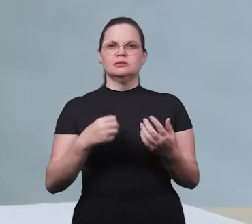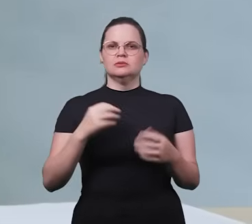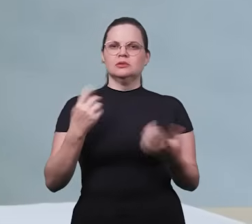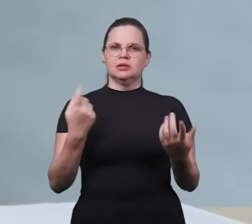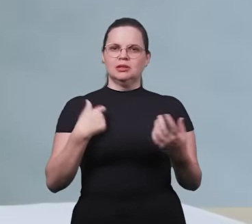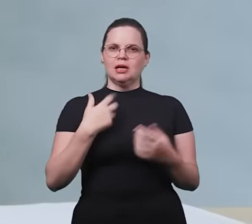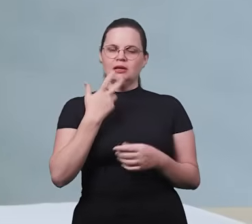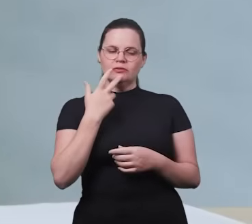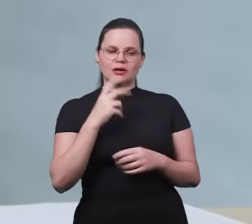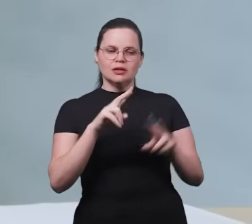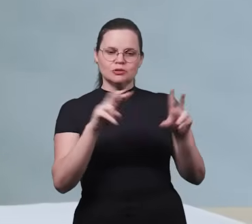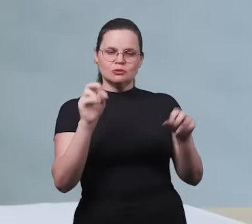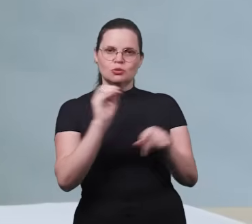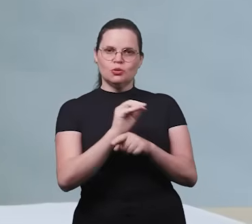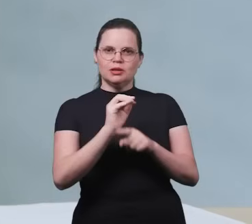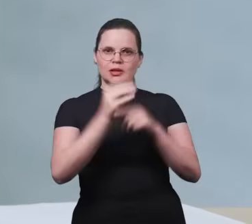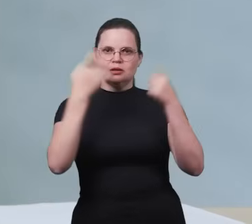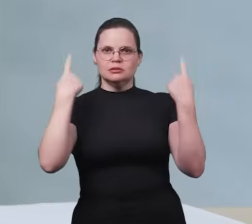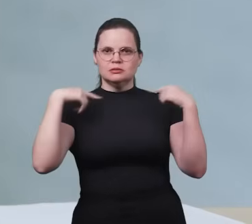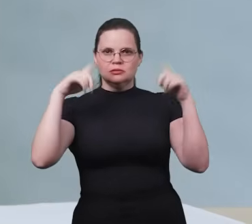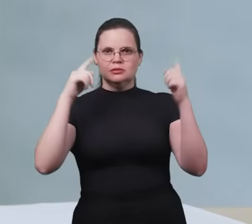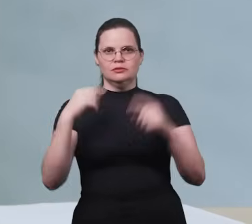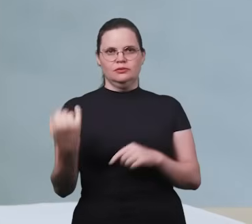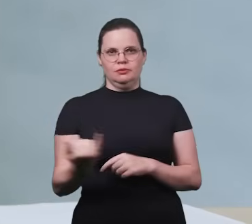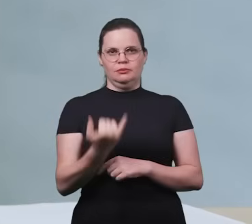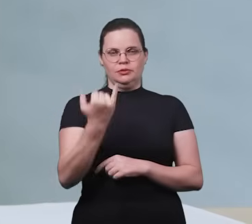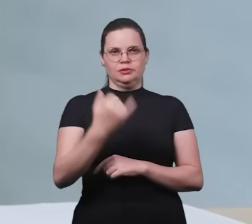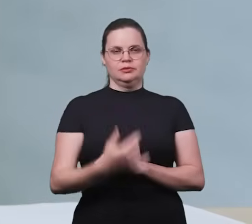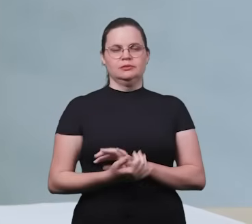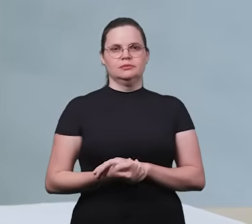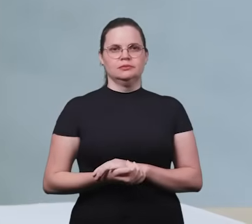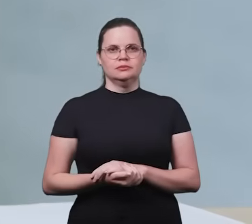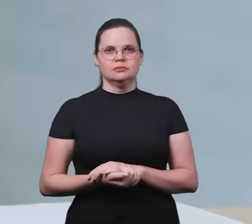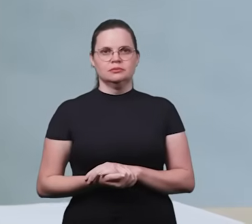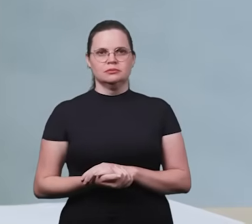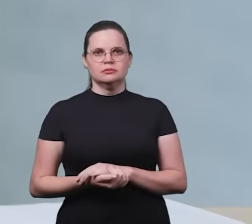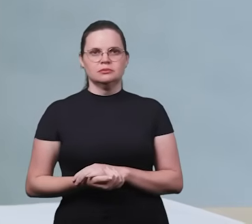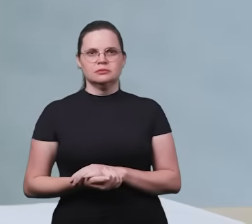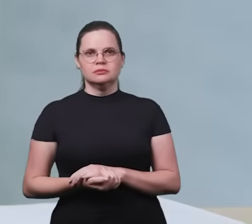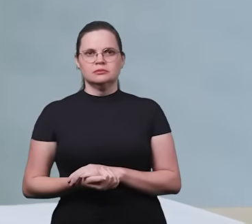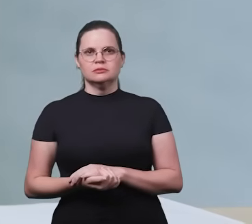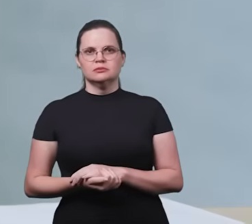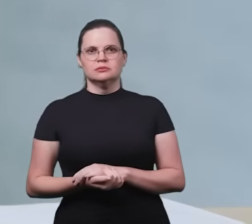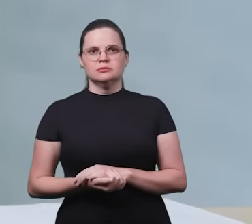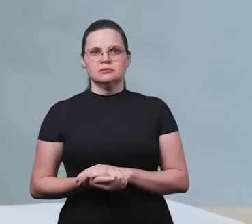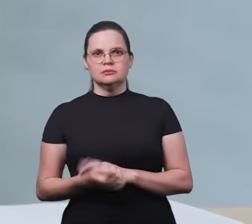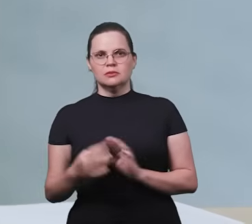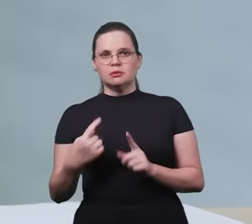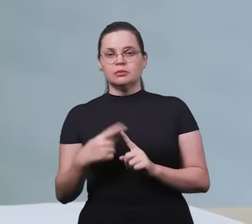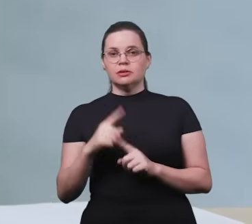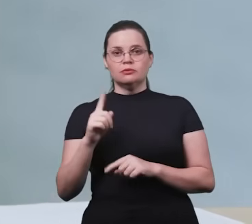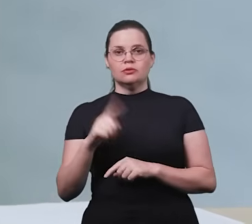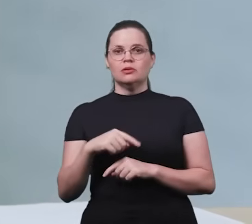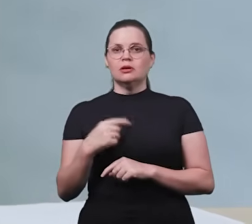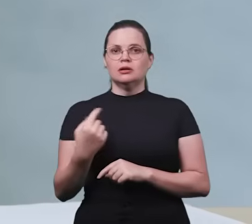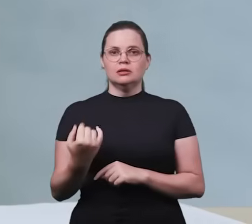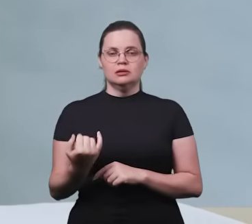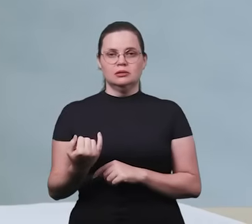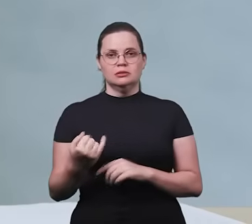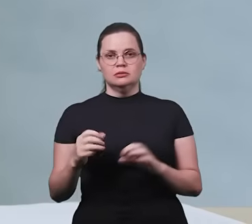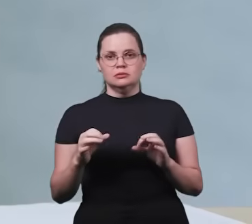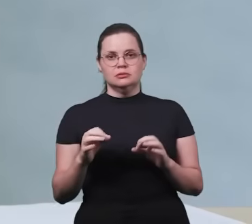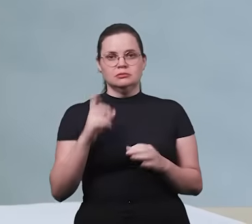as ovelhas, né, ele foi fundamental, porque podemos dizer que foi algo definitivo na vida dele. É um